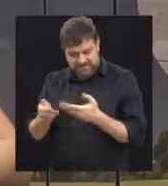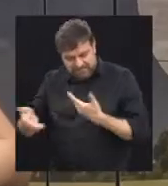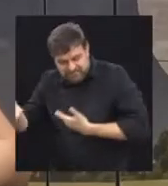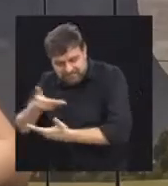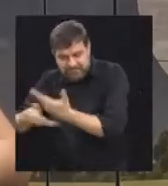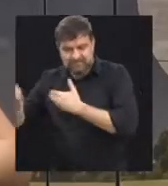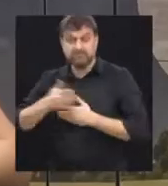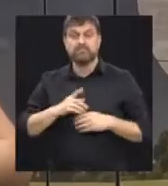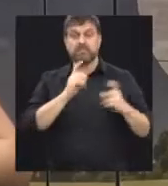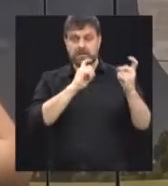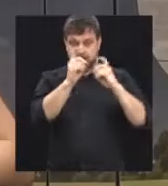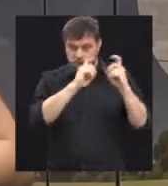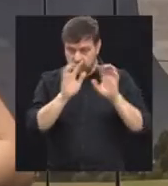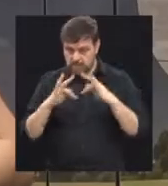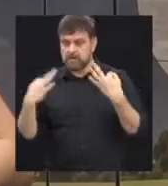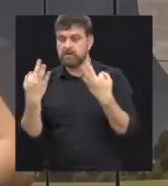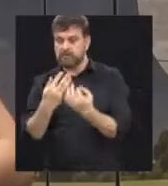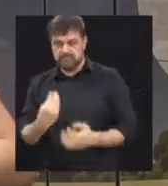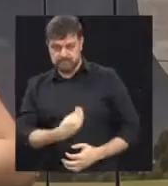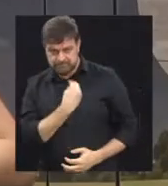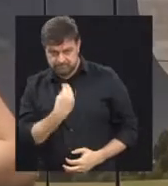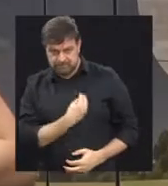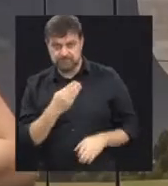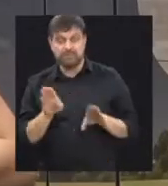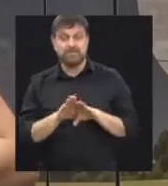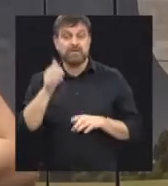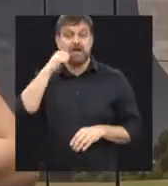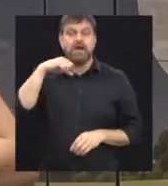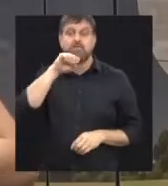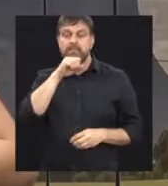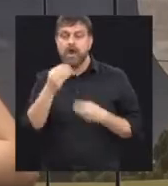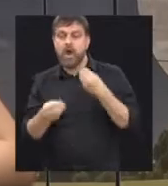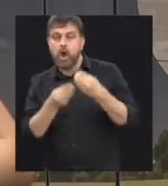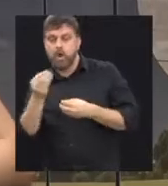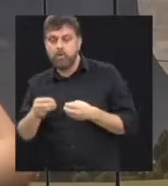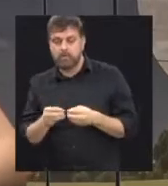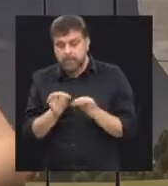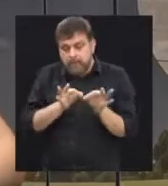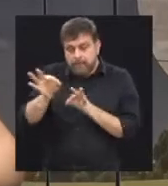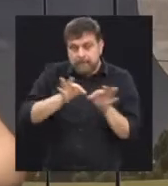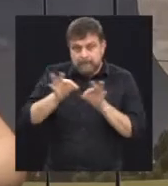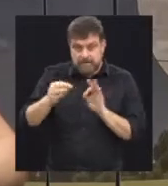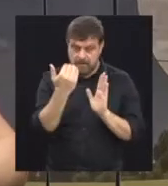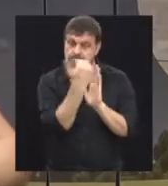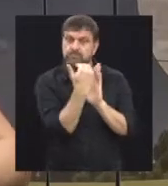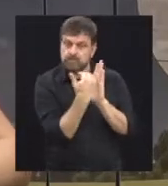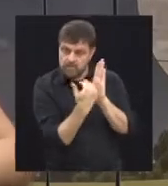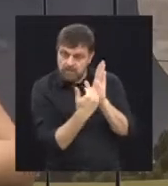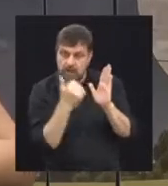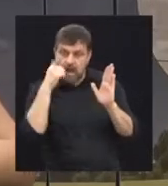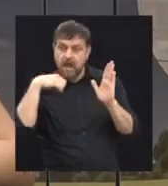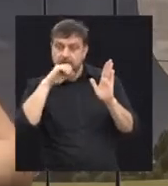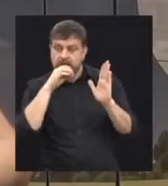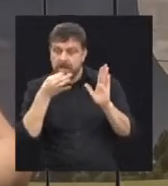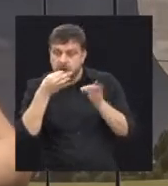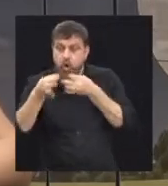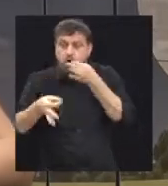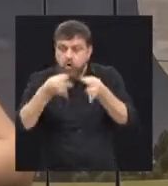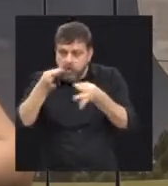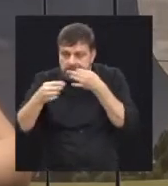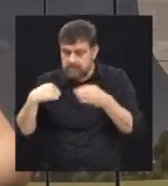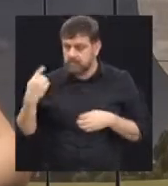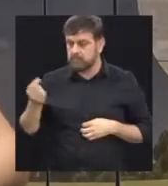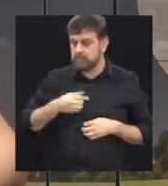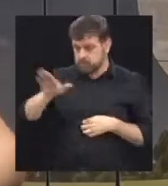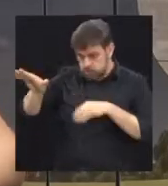participação em reuniões, né, existe também a participação das mães na escrita do projeto político-pedagógico. Então tem algumas reuniões que